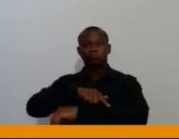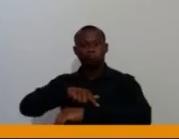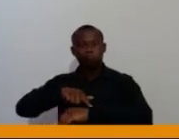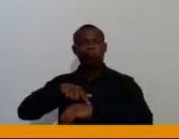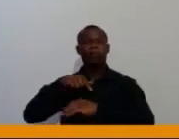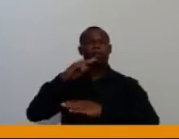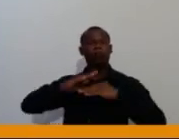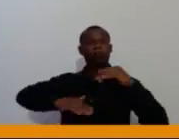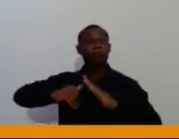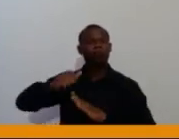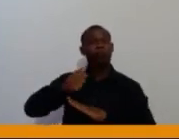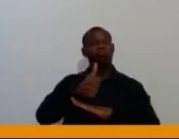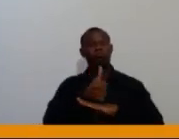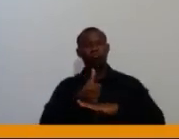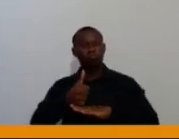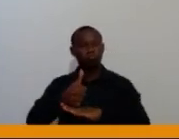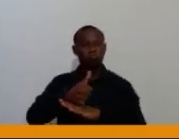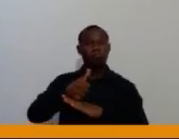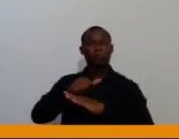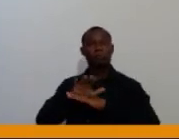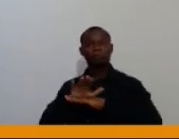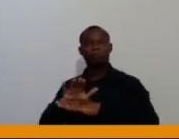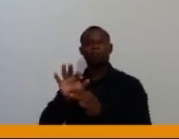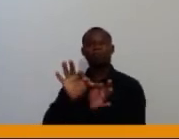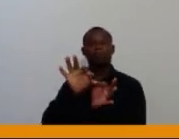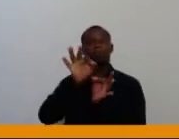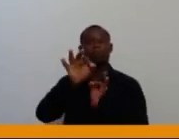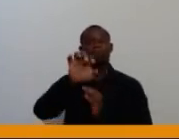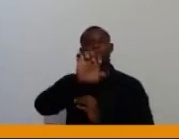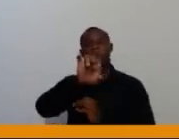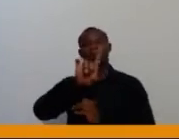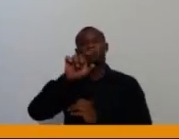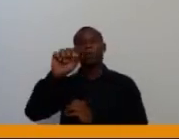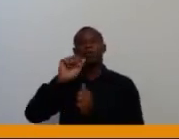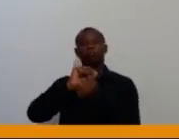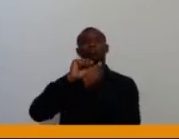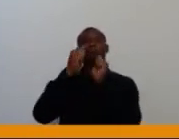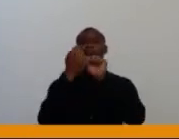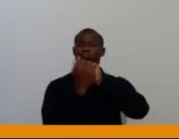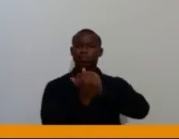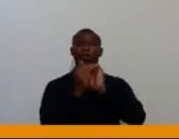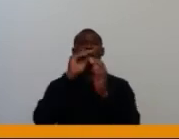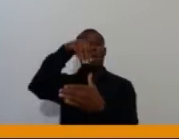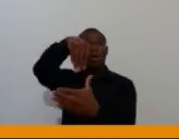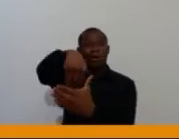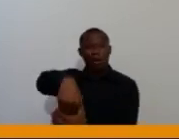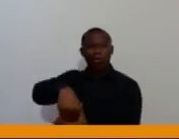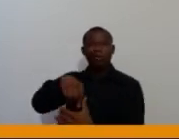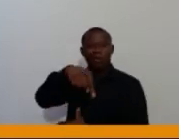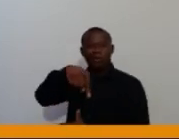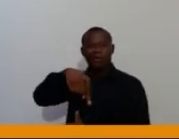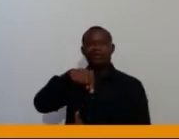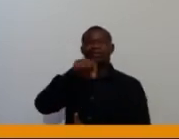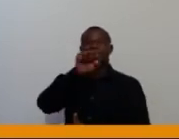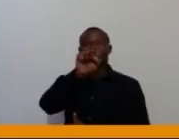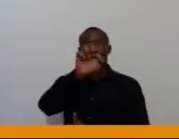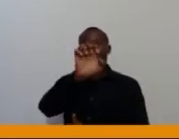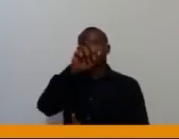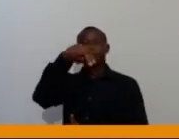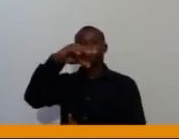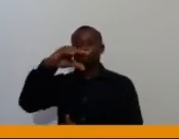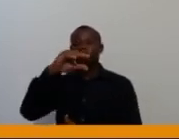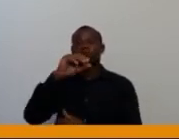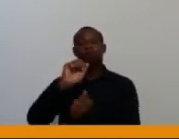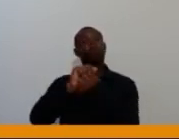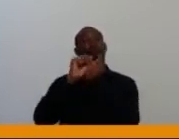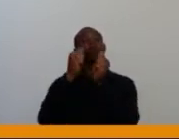para o atendimento flexível, e nós também. A rede tem um papel fundamental nisso. Por quê? Básico,